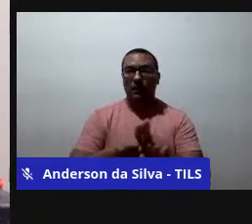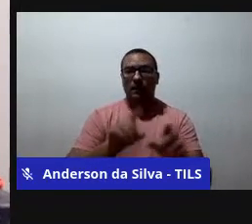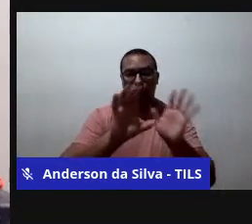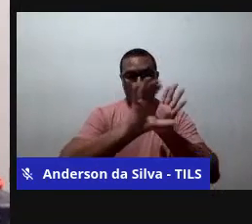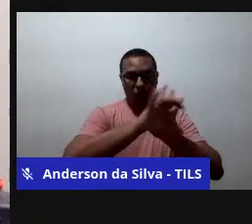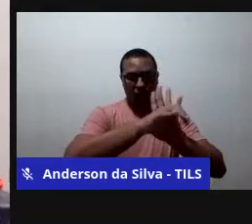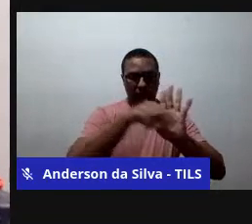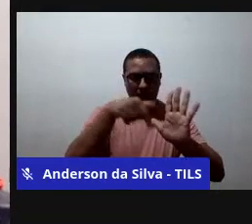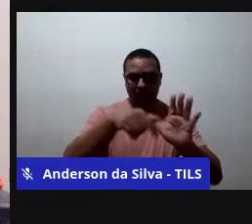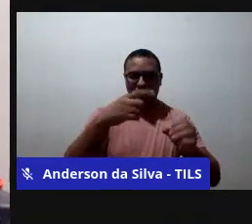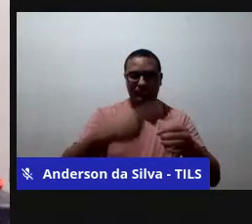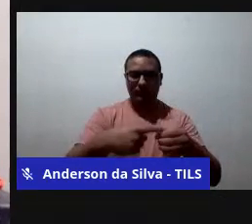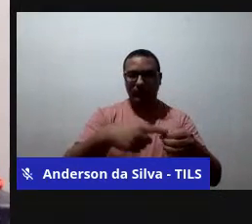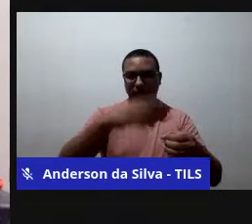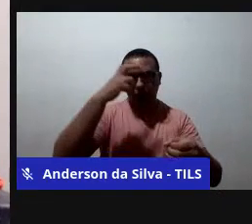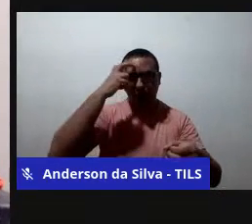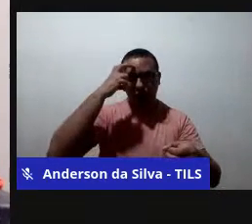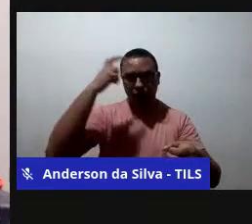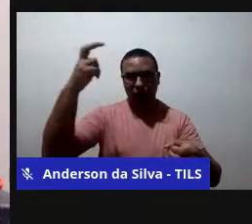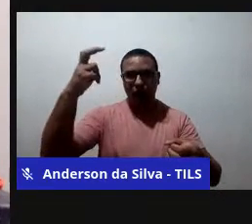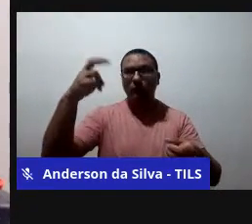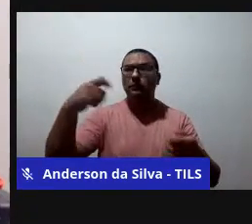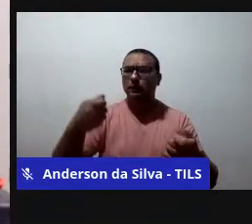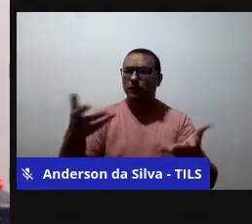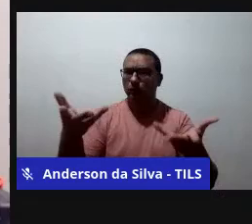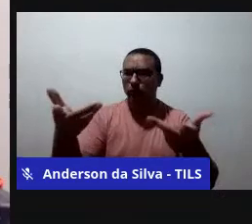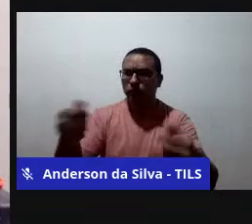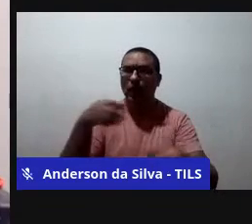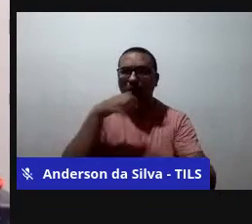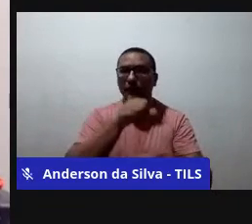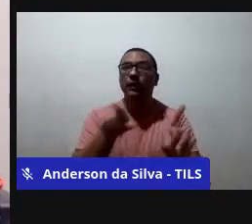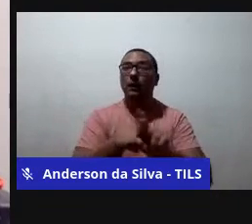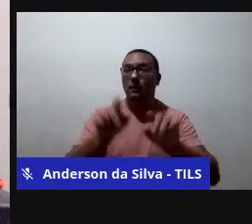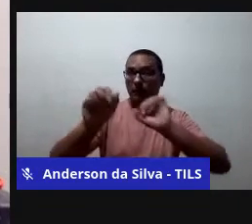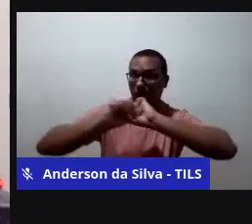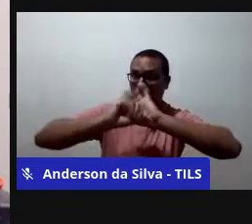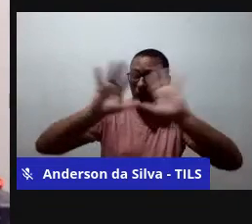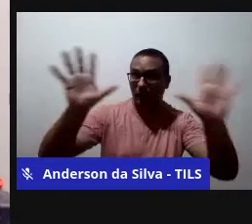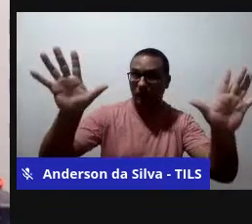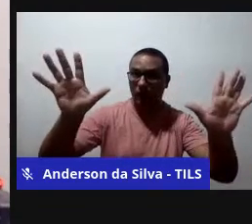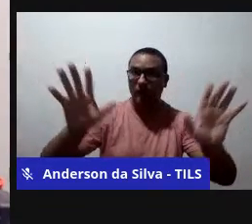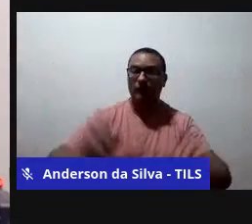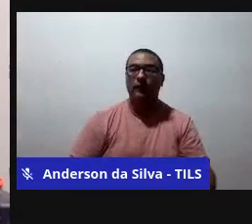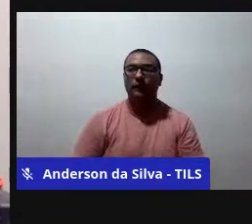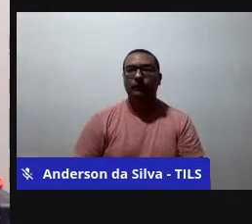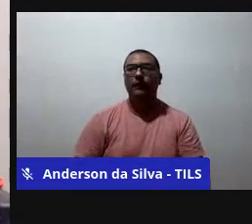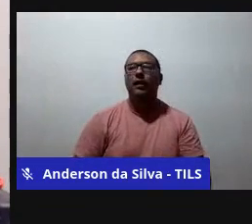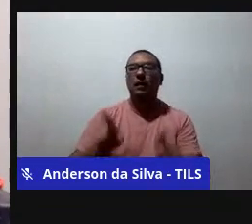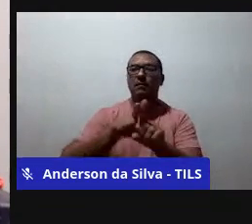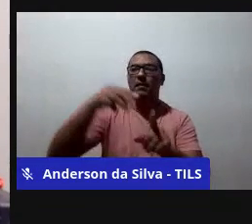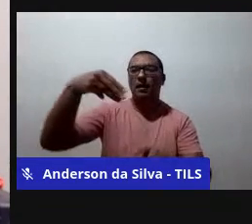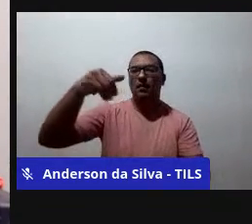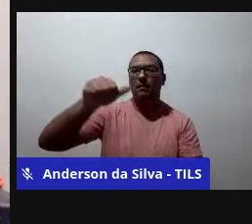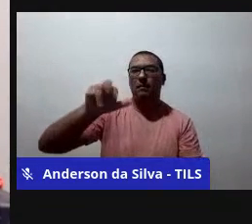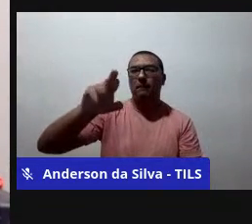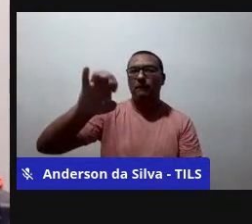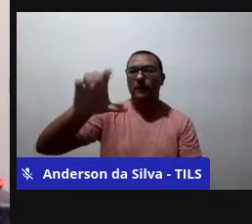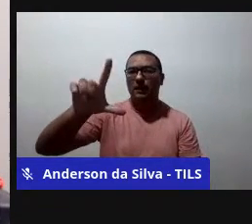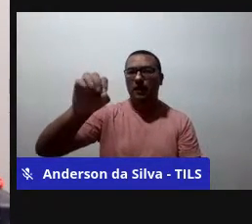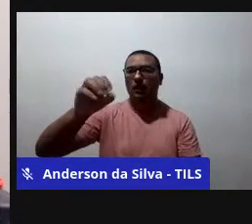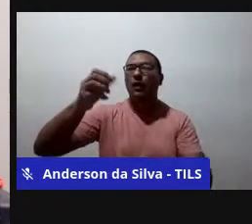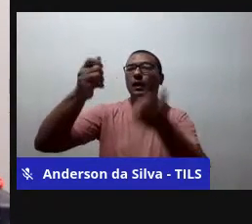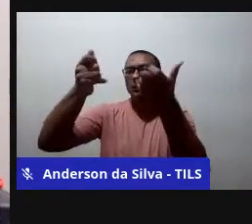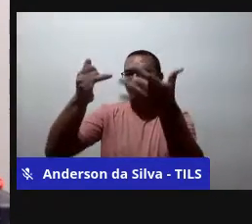ele pressupõe muita agilidade, muita transparência. O Marcelo tocou um ponto interessante